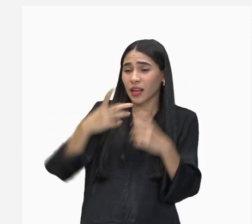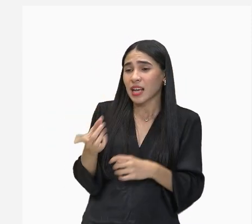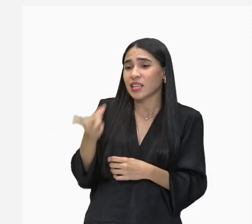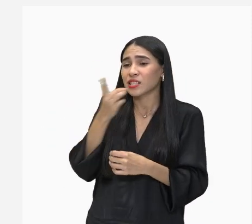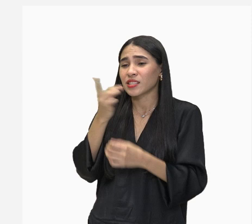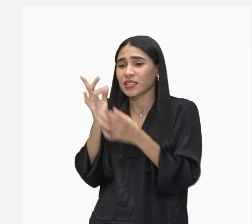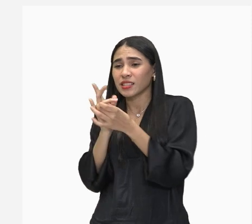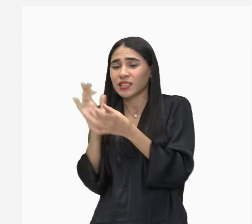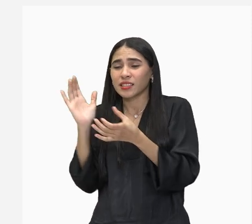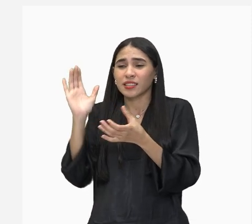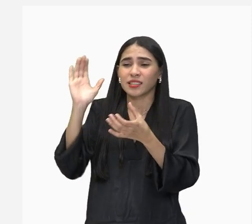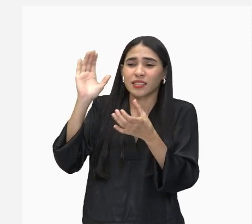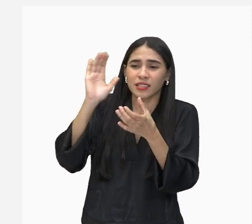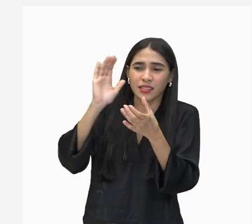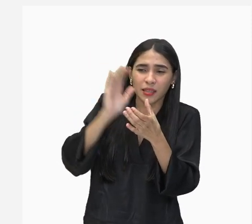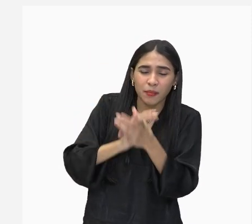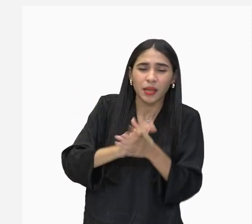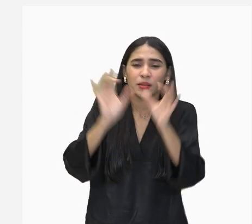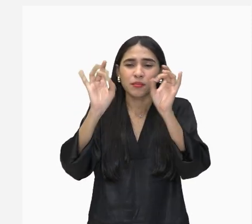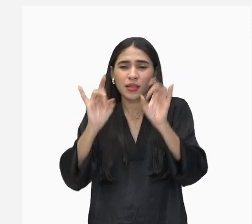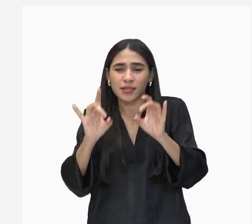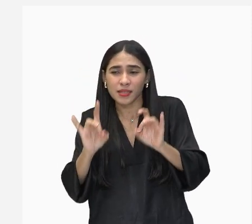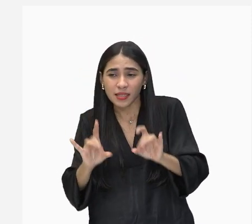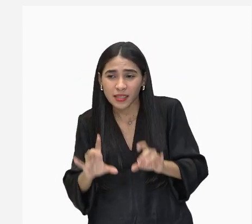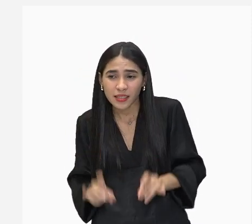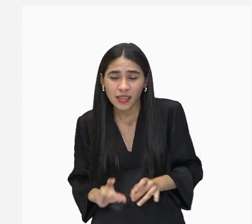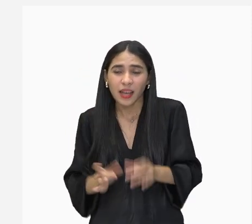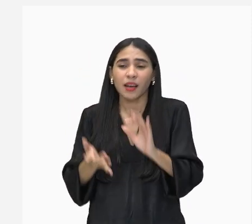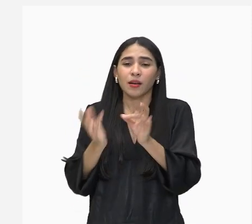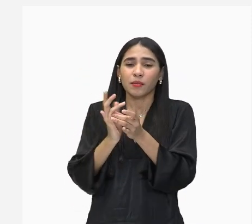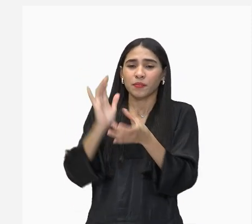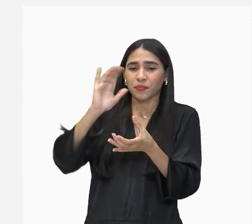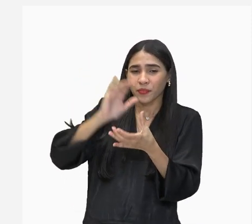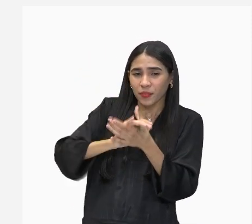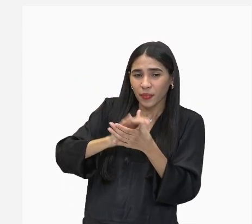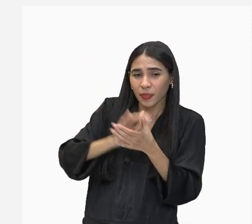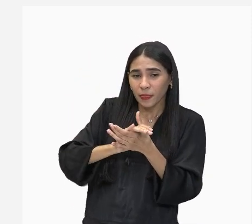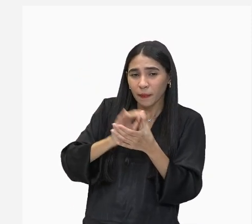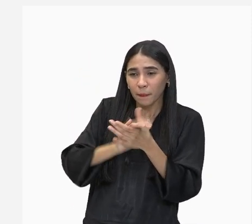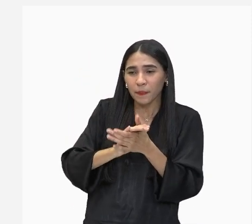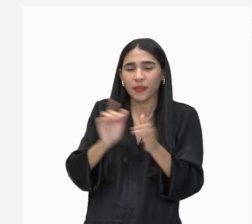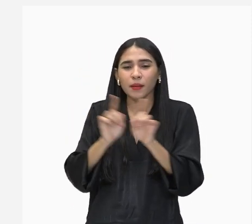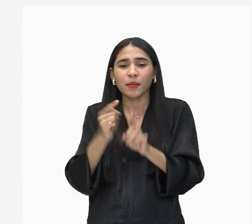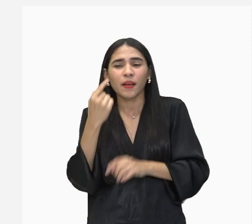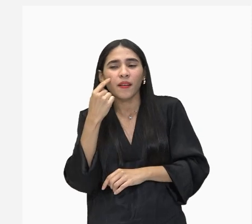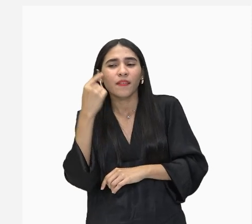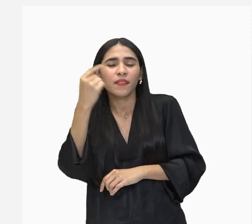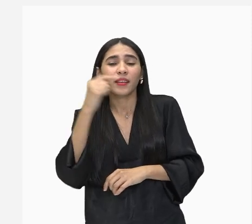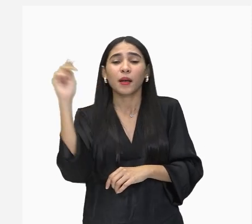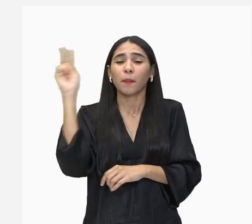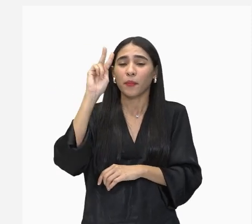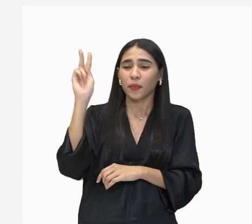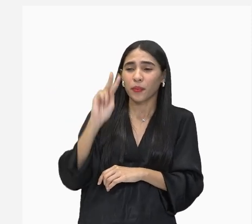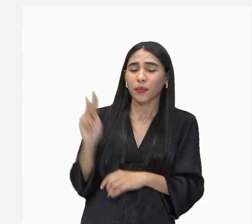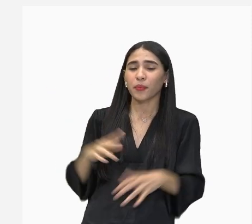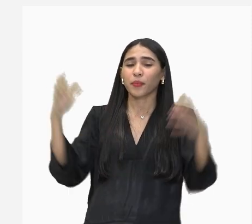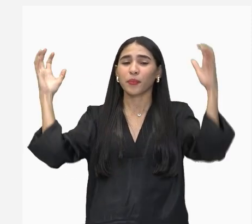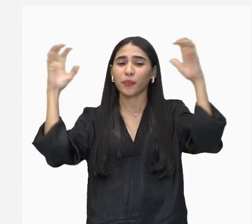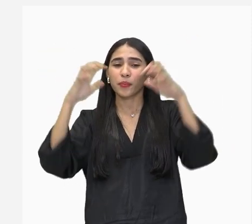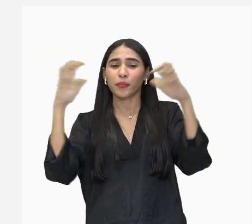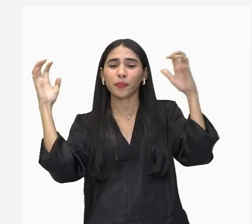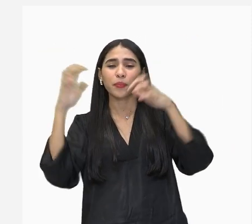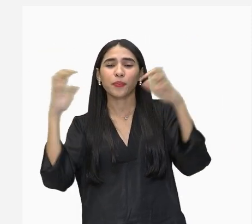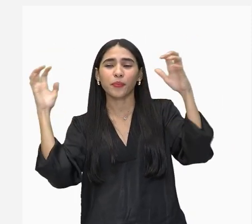da raposa e a velha veio a sol, relampeava nas gotinhas de chuva,